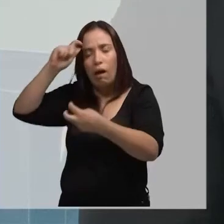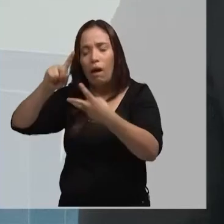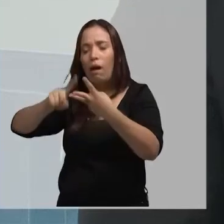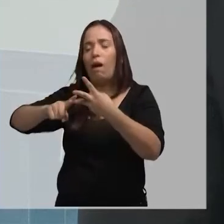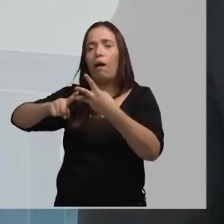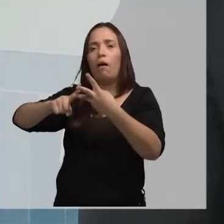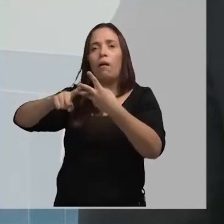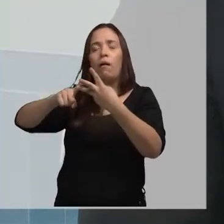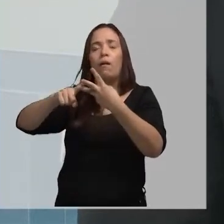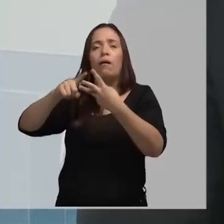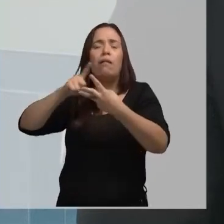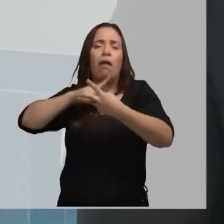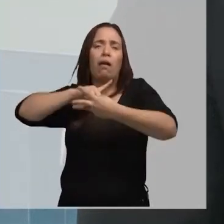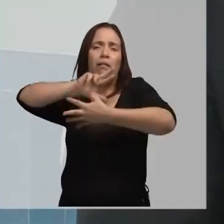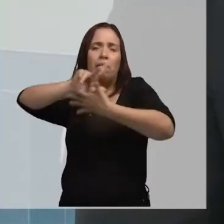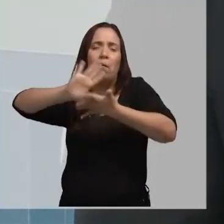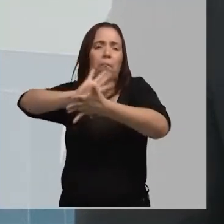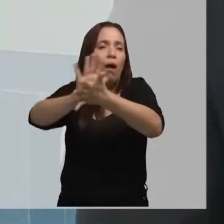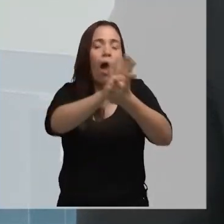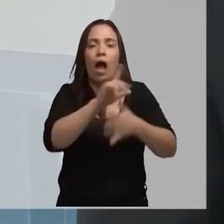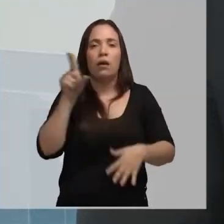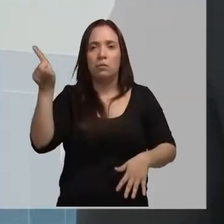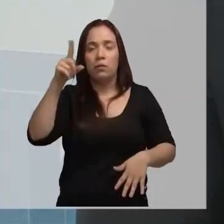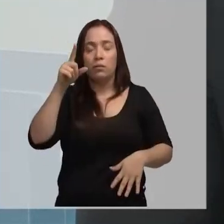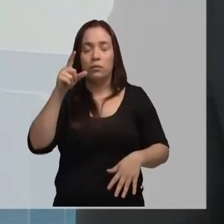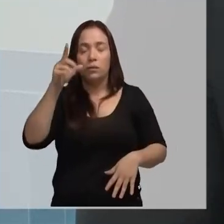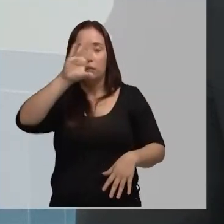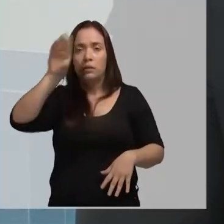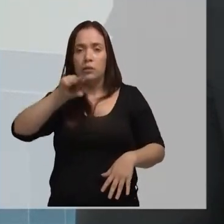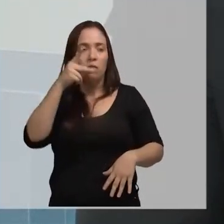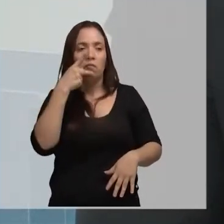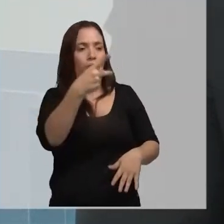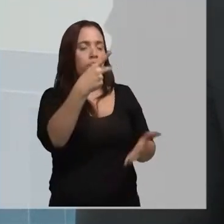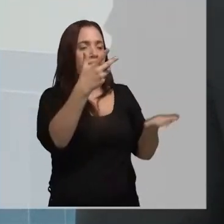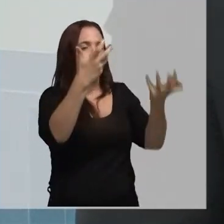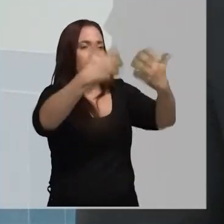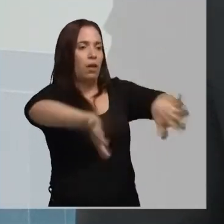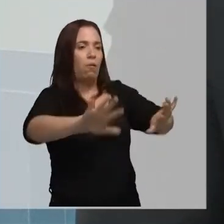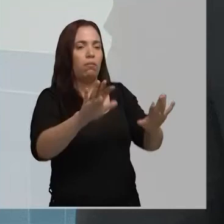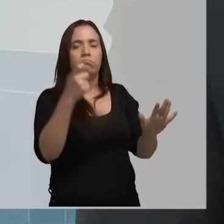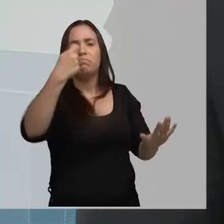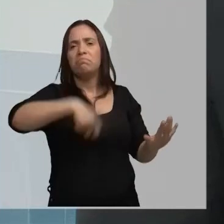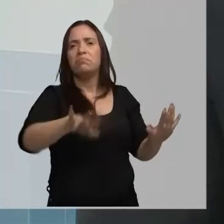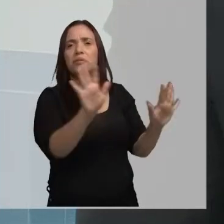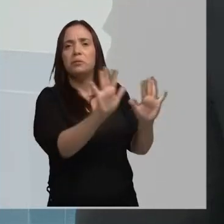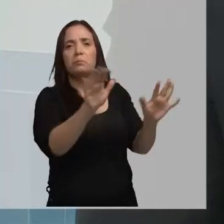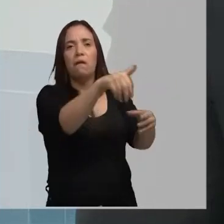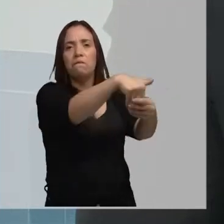desse, porque ele chamou... Uma agressividade gratuita mesmo.